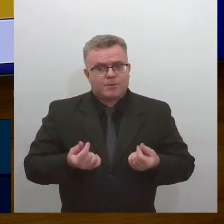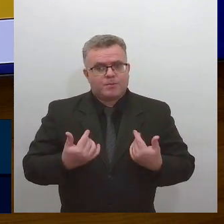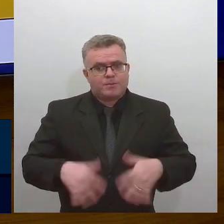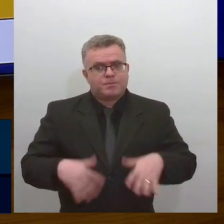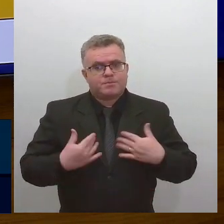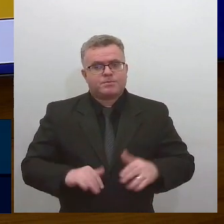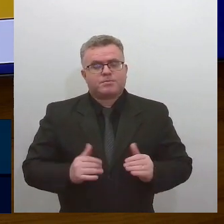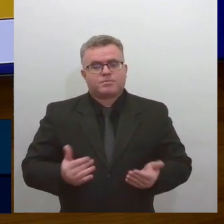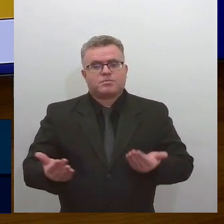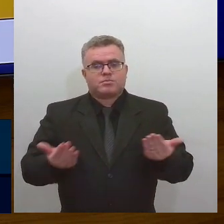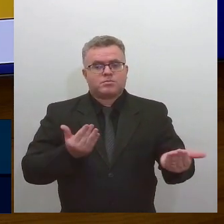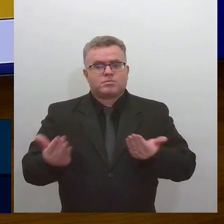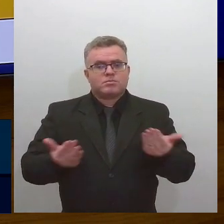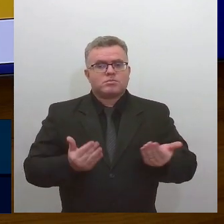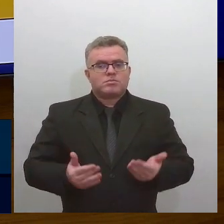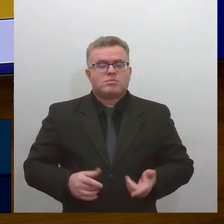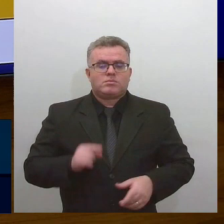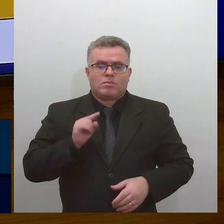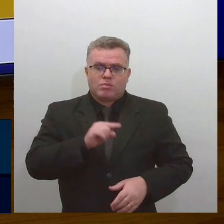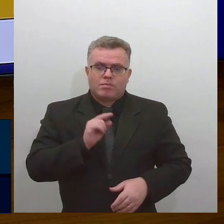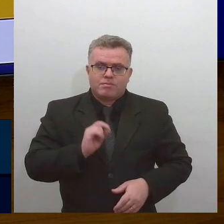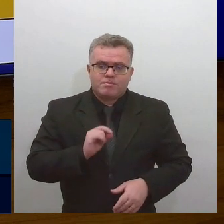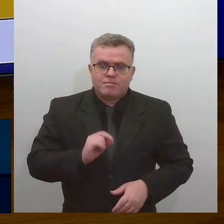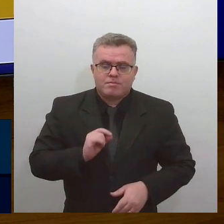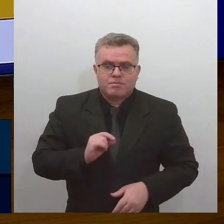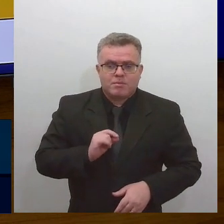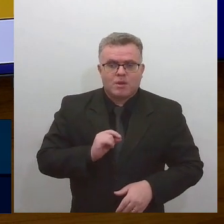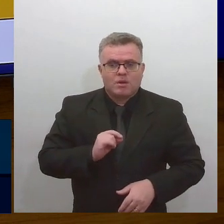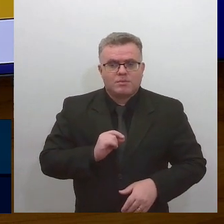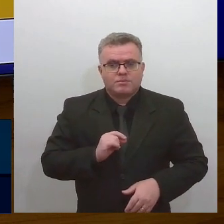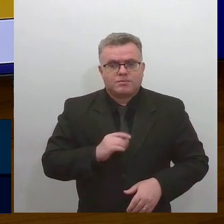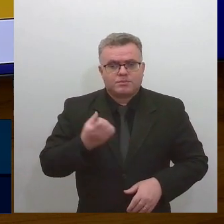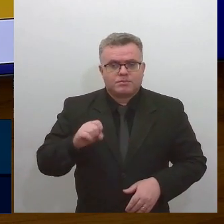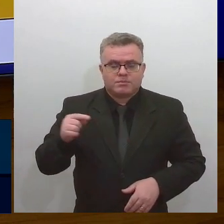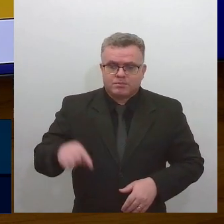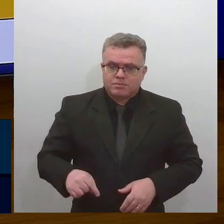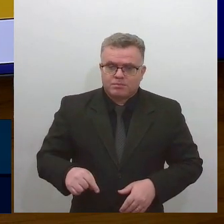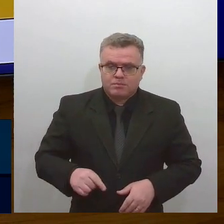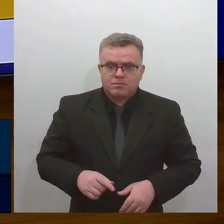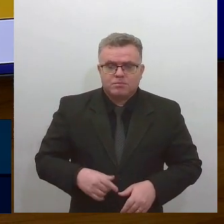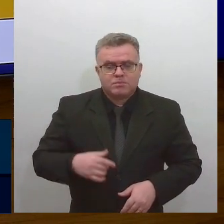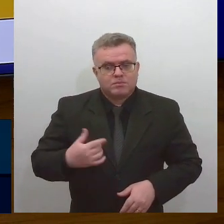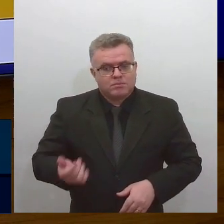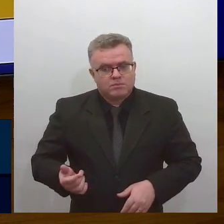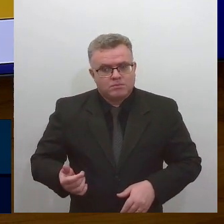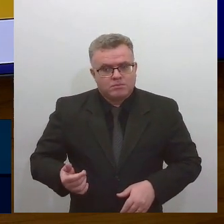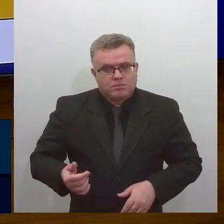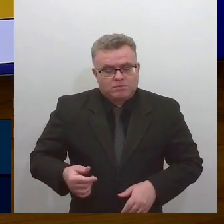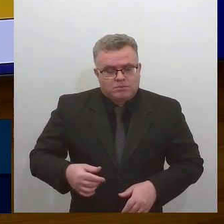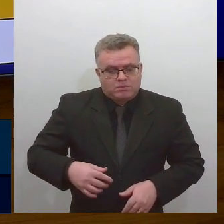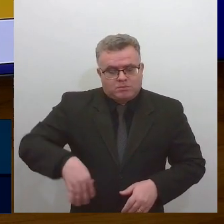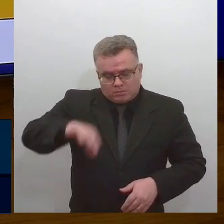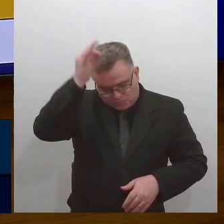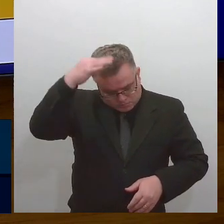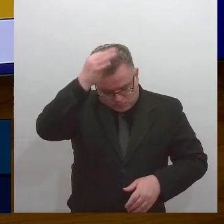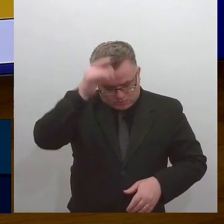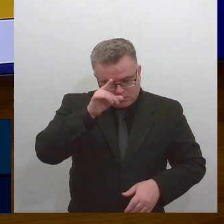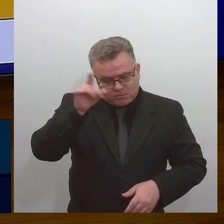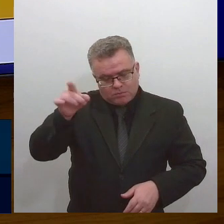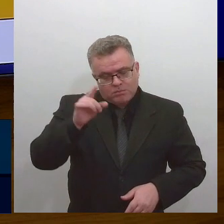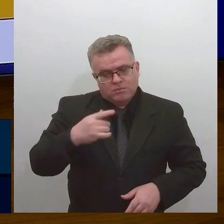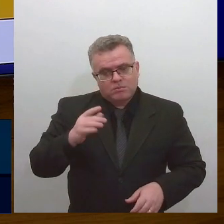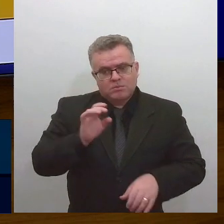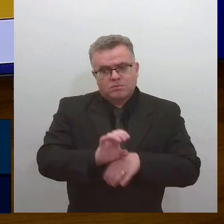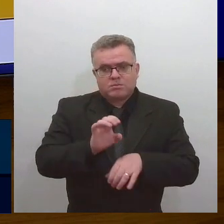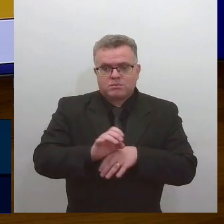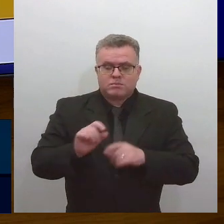rodovias pavimentadas do Estado de Sergipe com o estado do Espírito Santo Sergipe tem metade das rodovias pavimentadas quando comparando com o Espírito Santo e tem